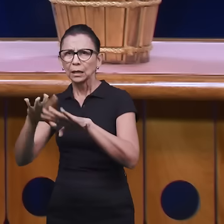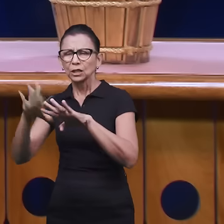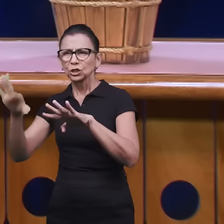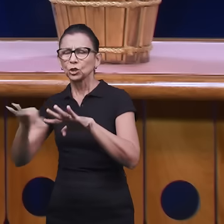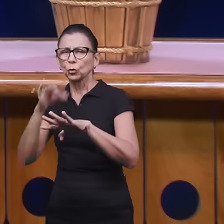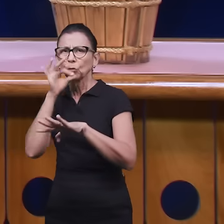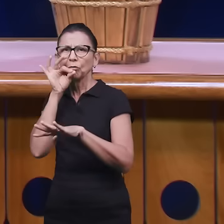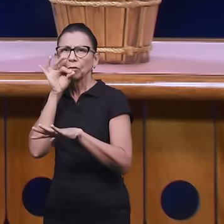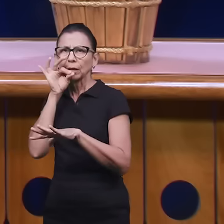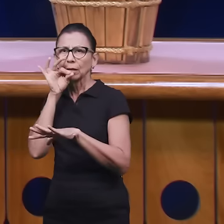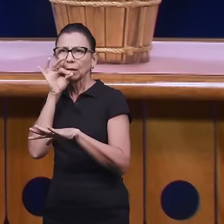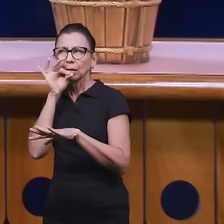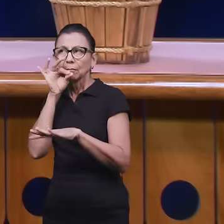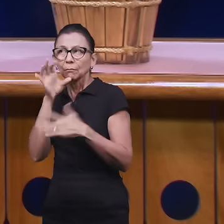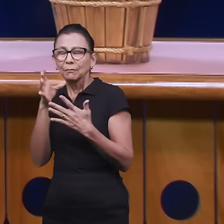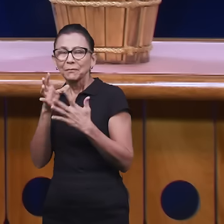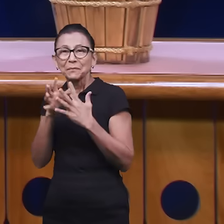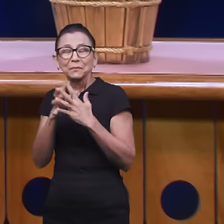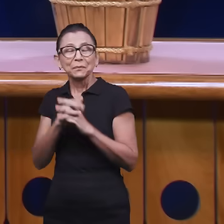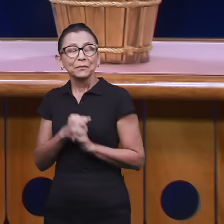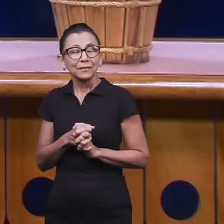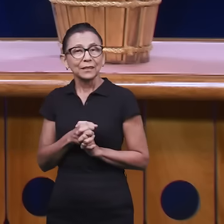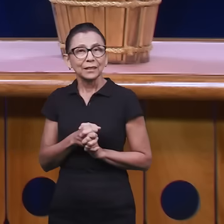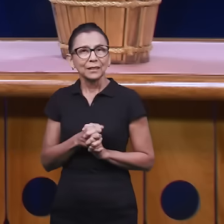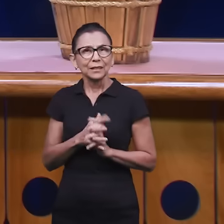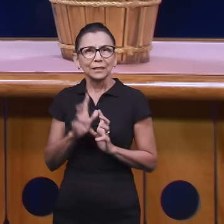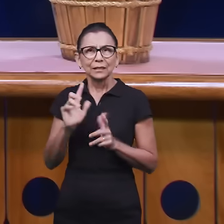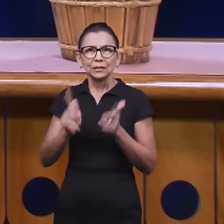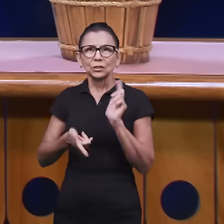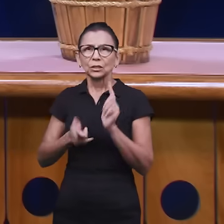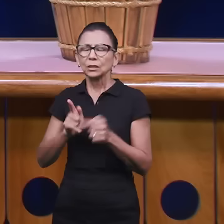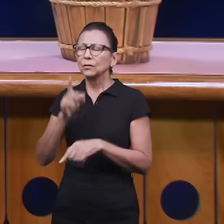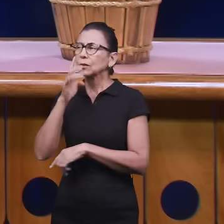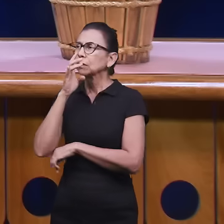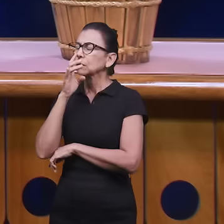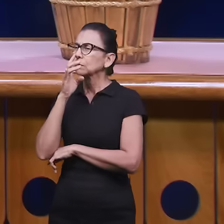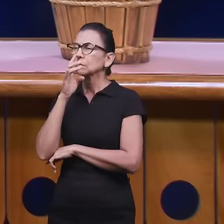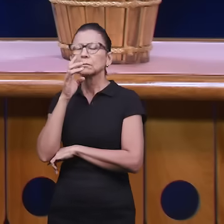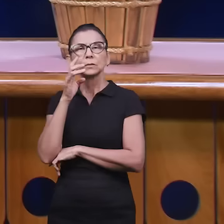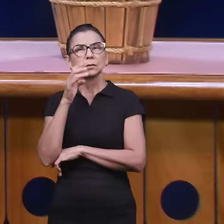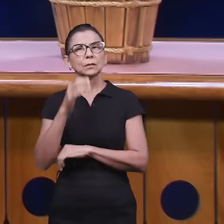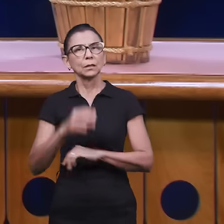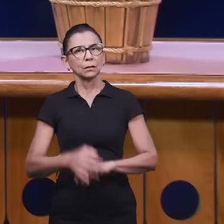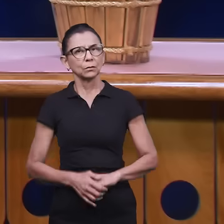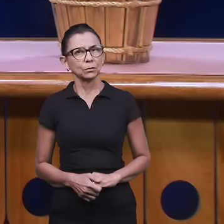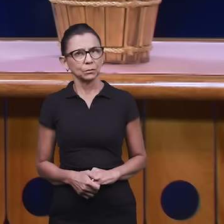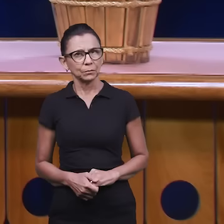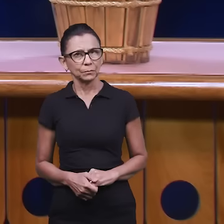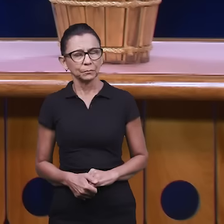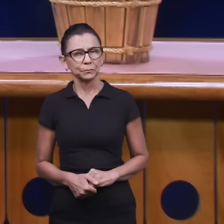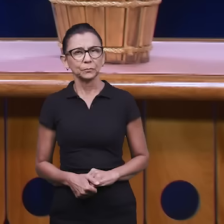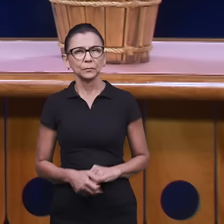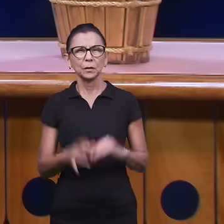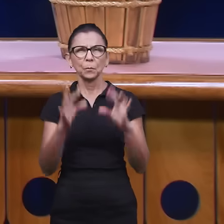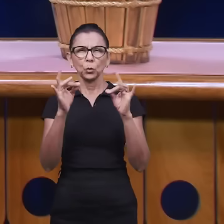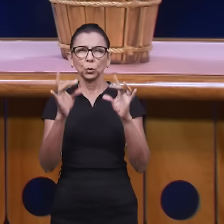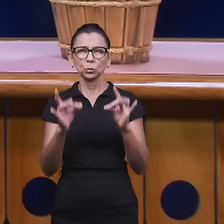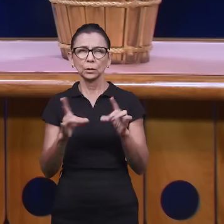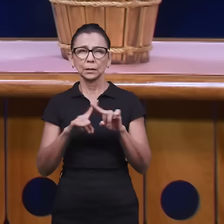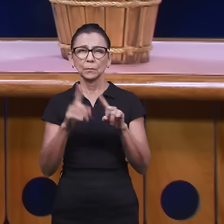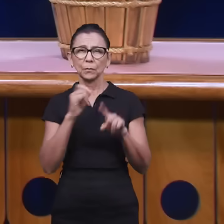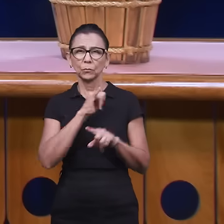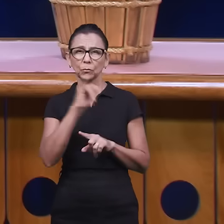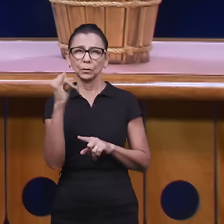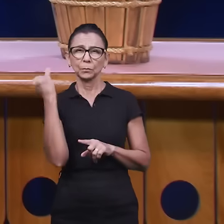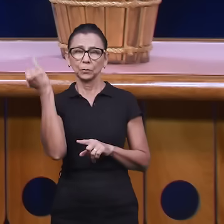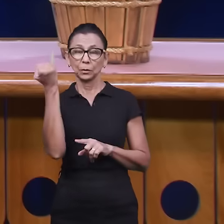E Gideão ficou impressionado com aquilo. Há muitas coisas para serem ditas aqui, mas eu vou entrar nas partes